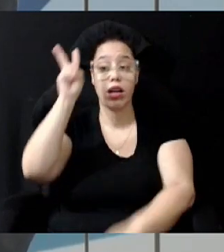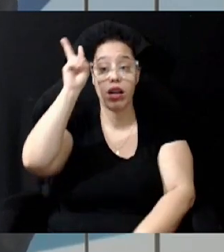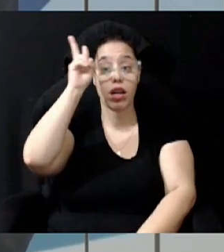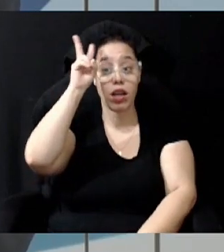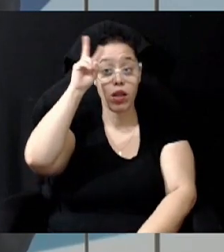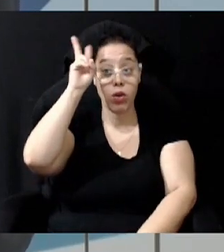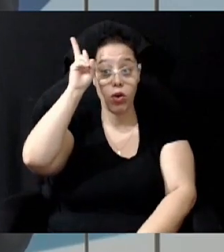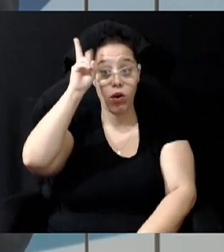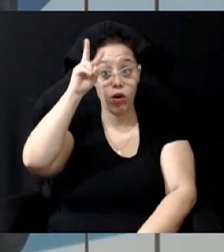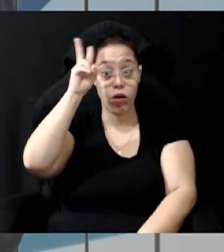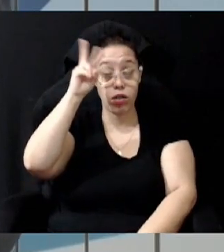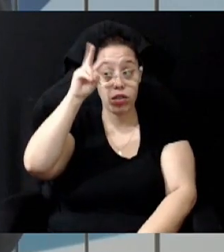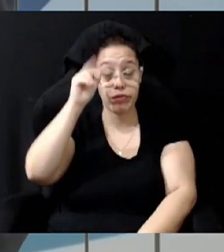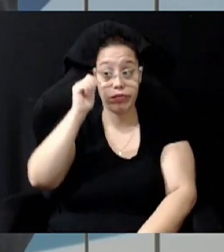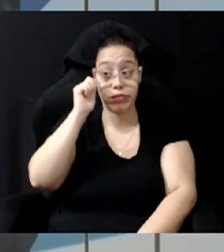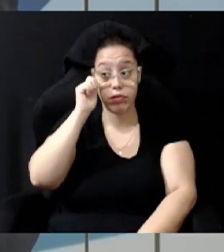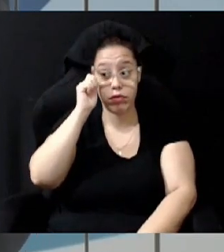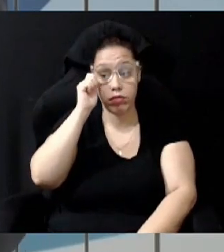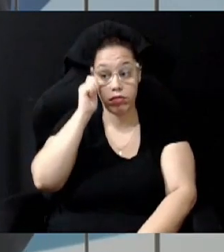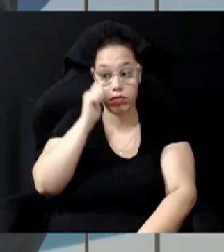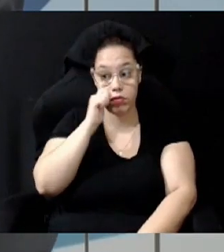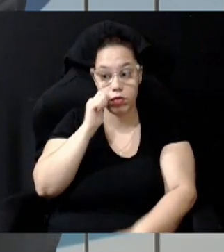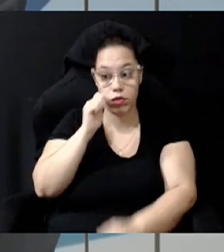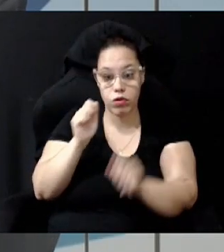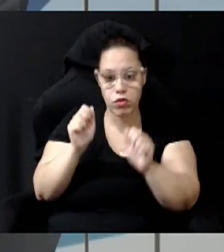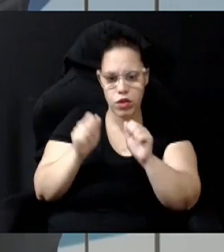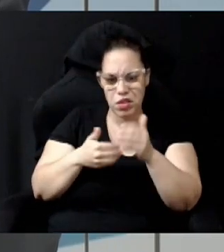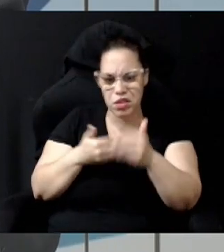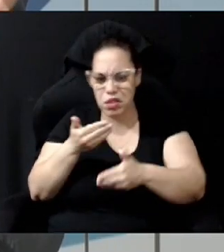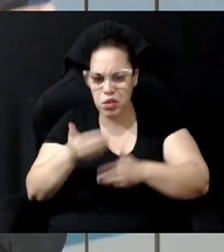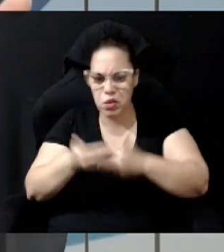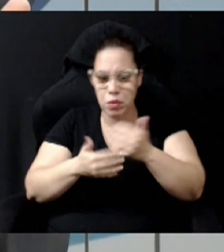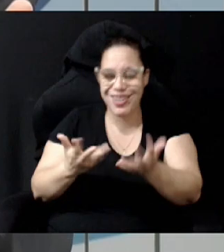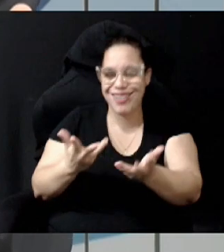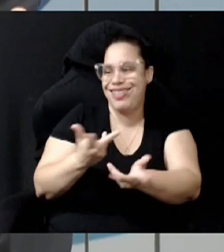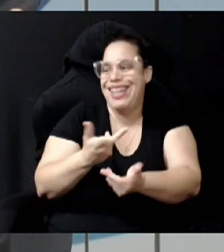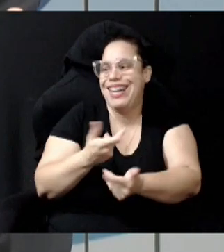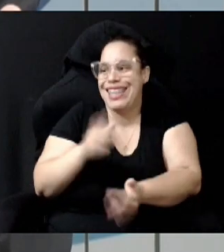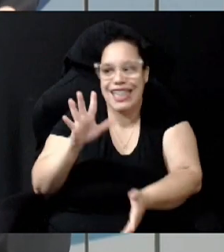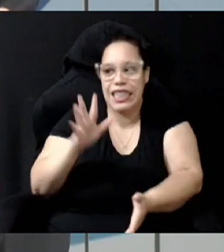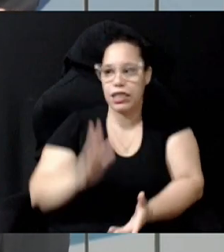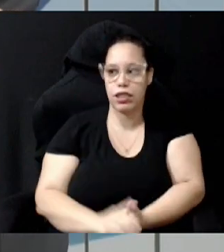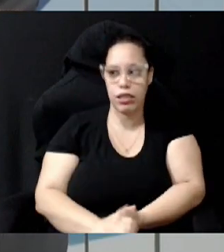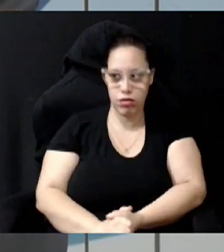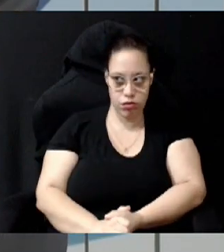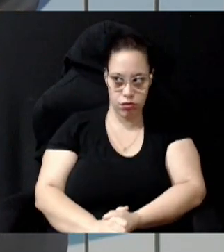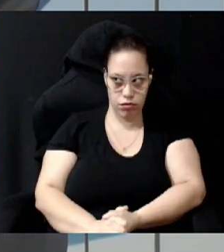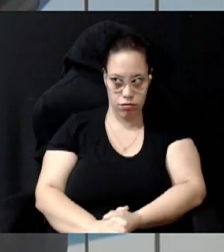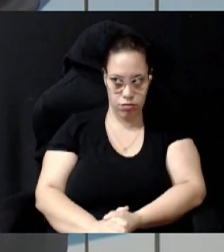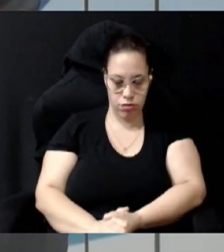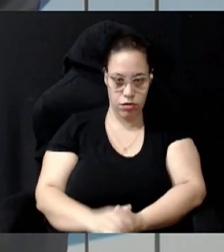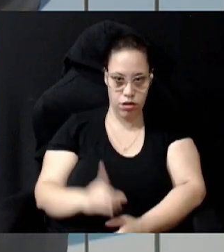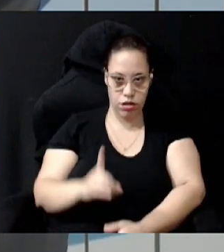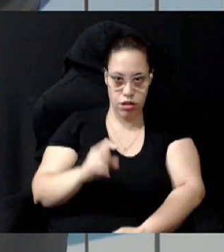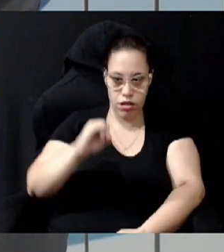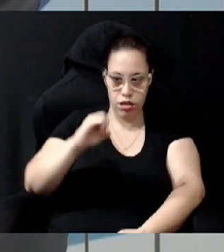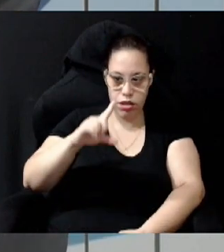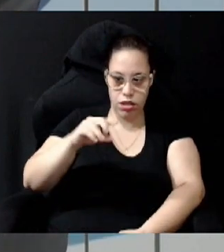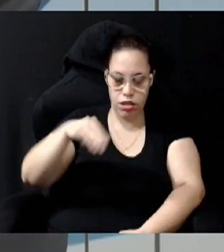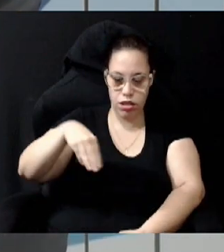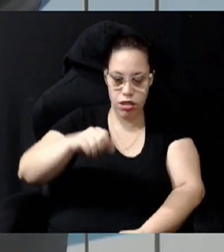história é um processo dialético, dinâmico, maravilhoso, né? A Dilma acordou com 85% de